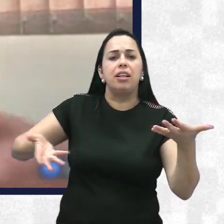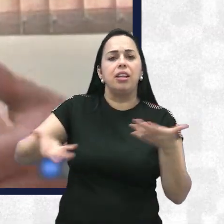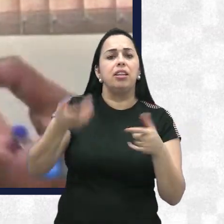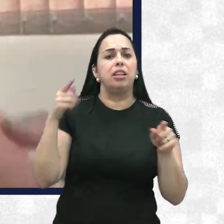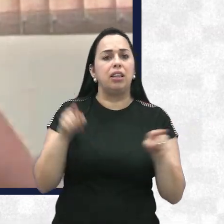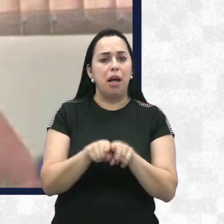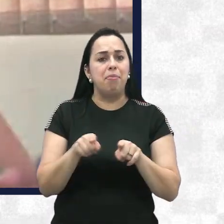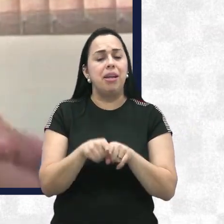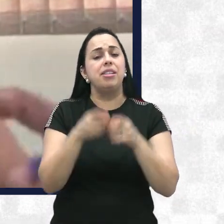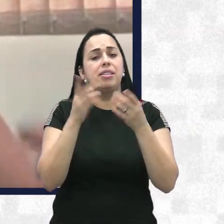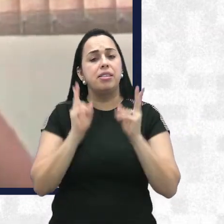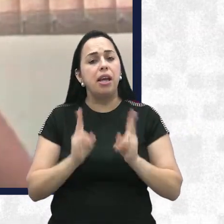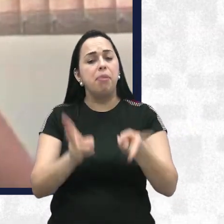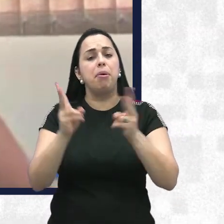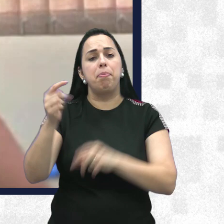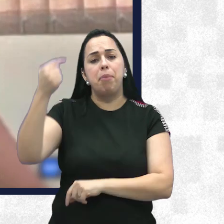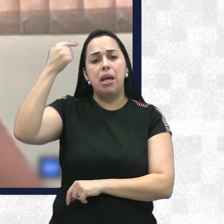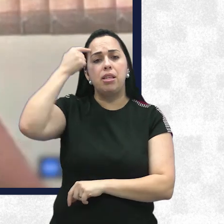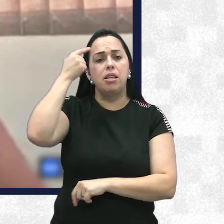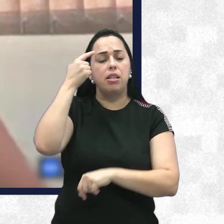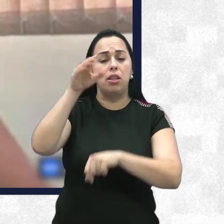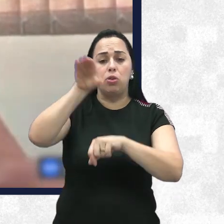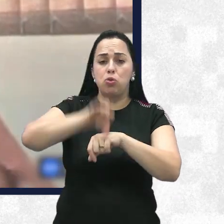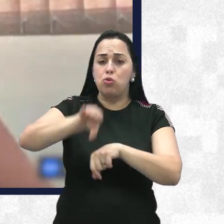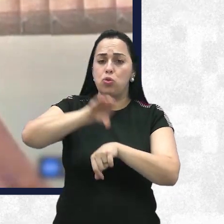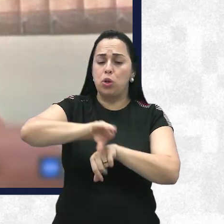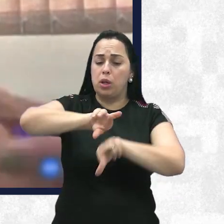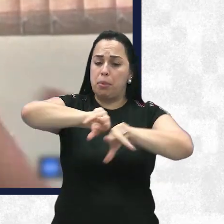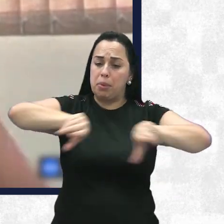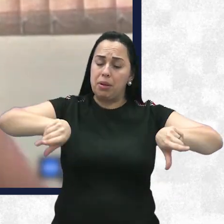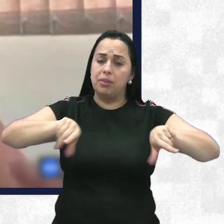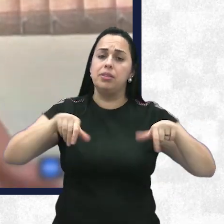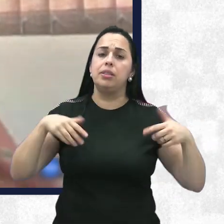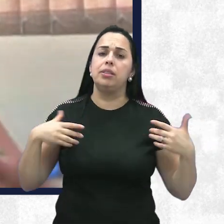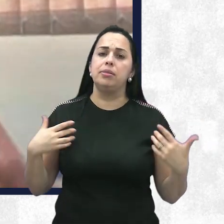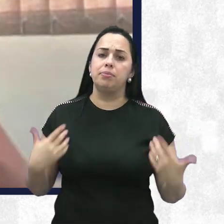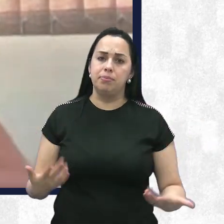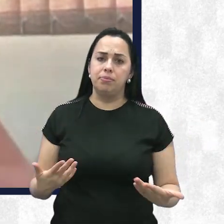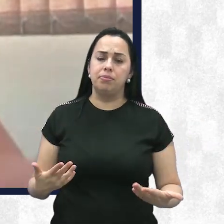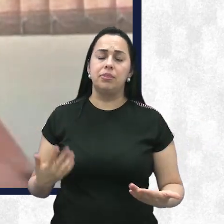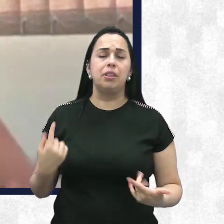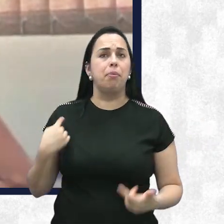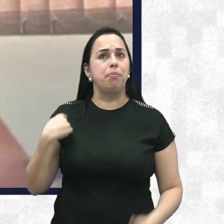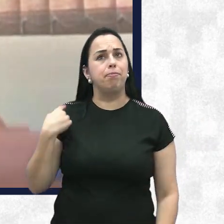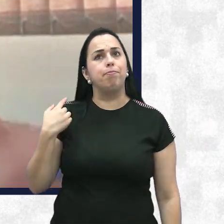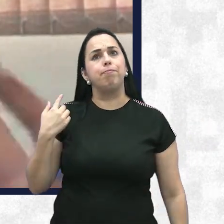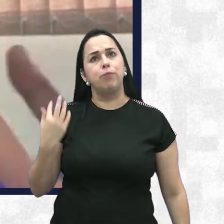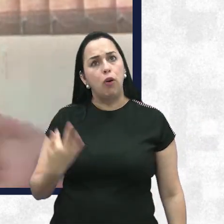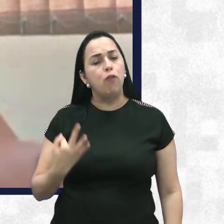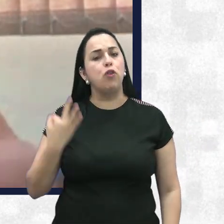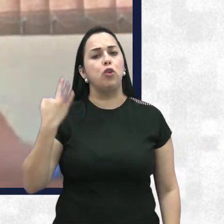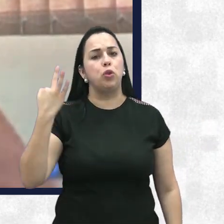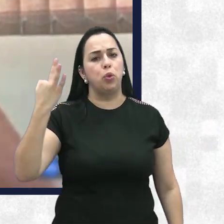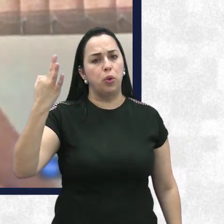nessa experiência de requalificar a sua equipe pensando nessa diversidade. Então, eu acho que